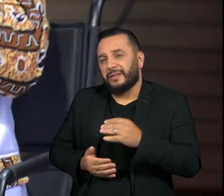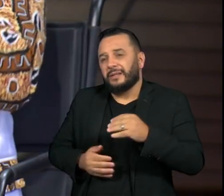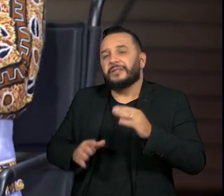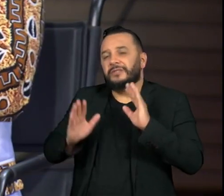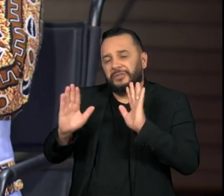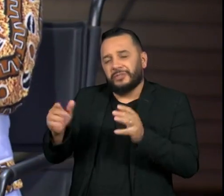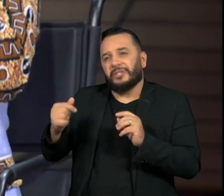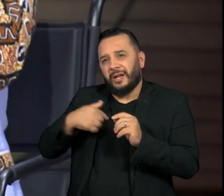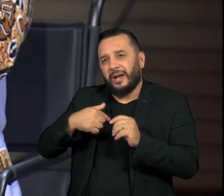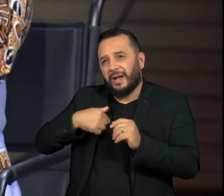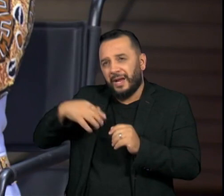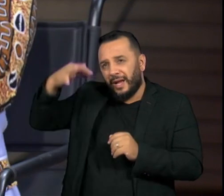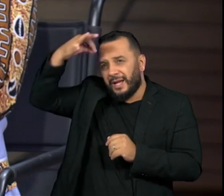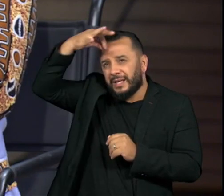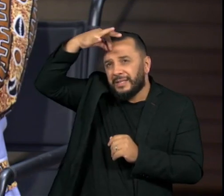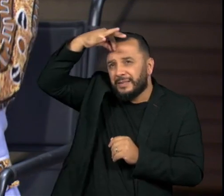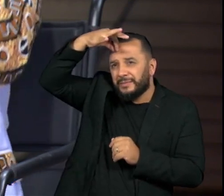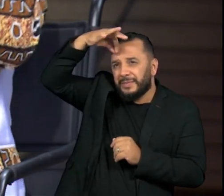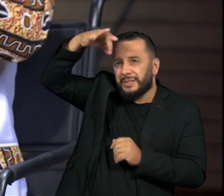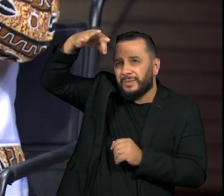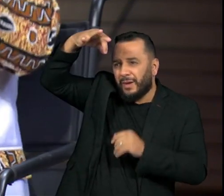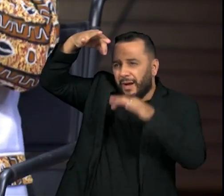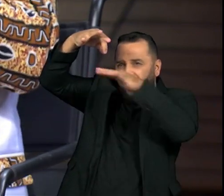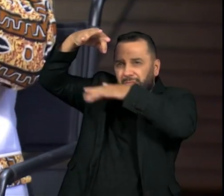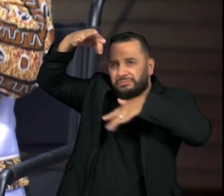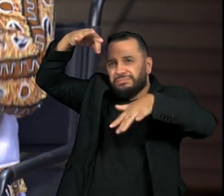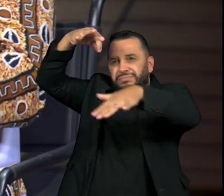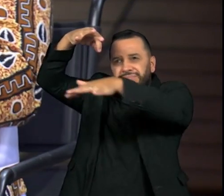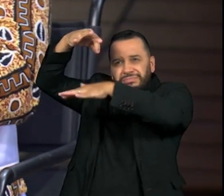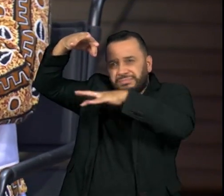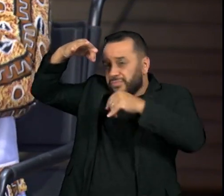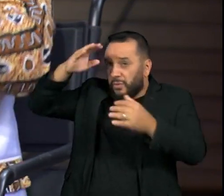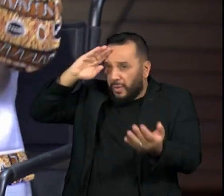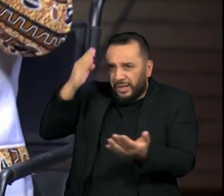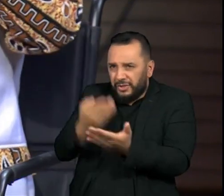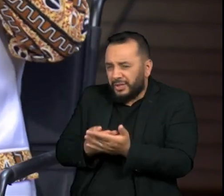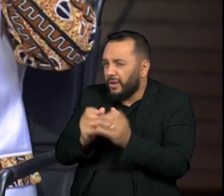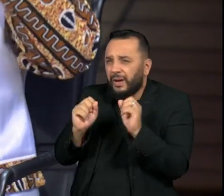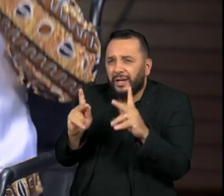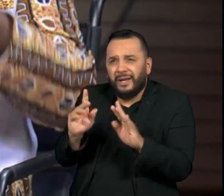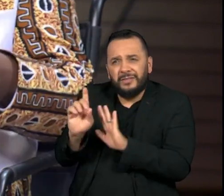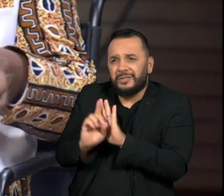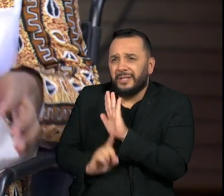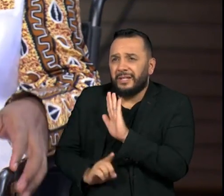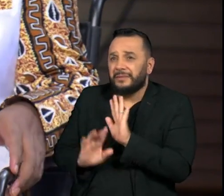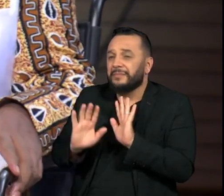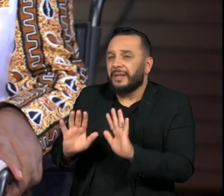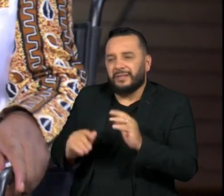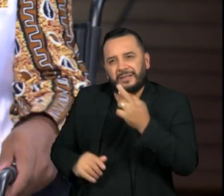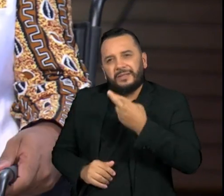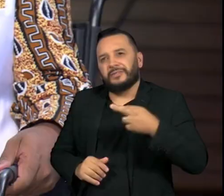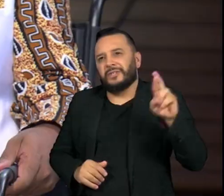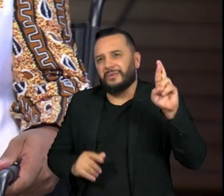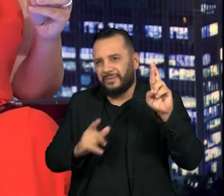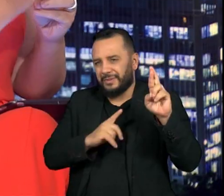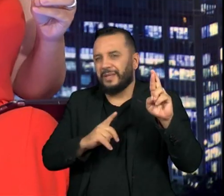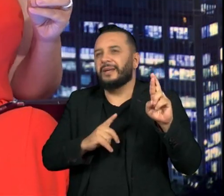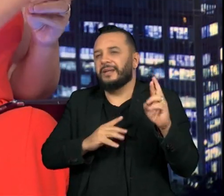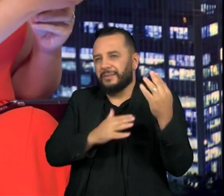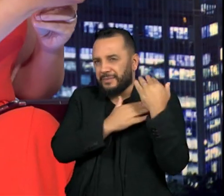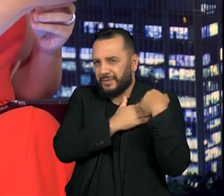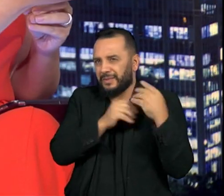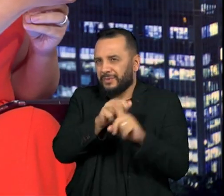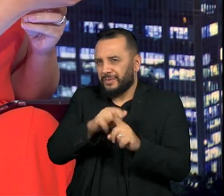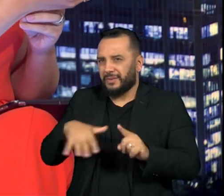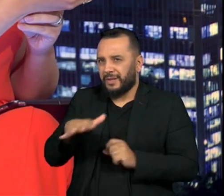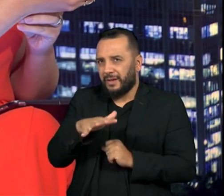Mas nós precisamos devolver a religião para o seu lugar e com o seu papel social. O fanatismo